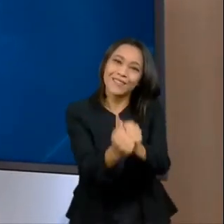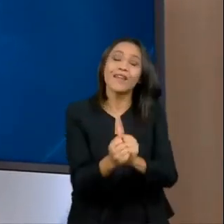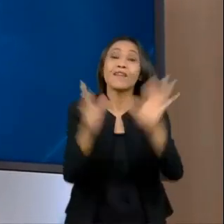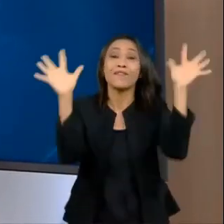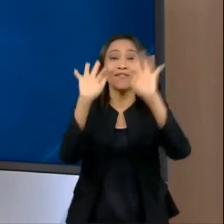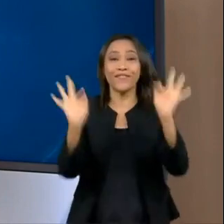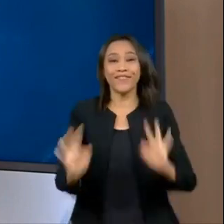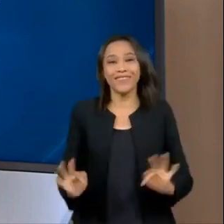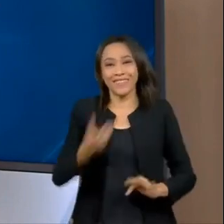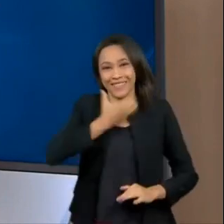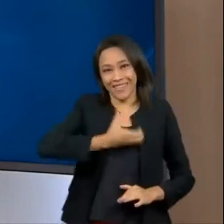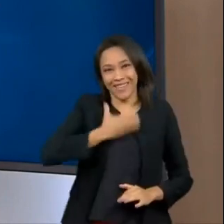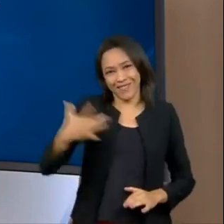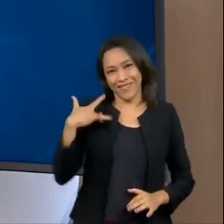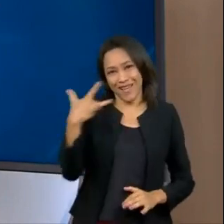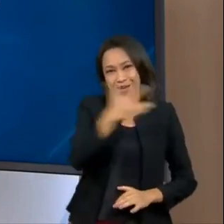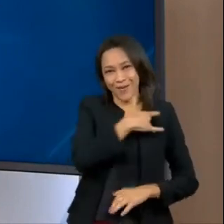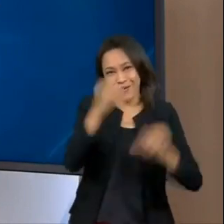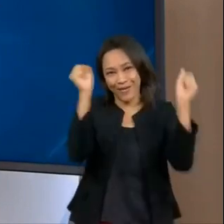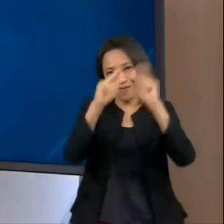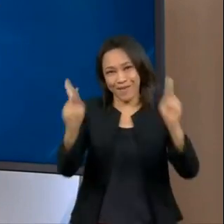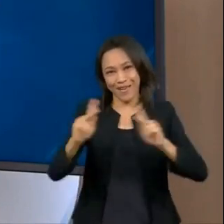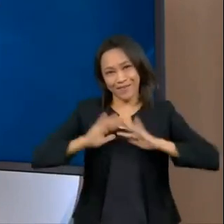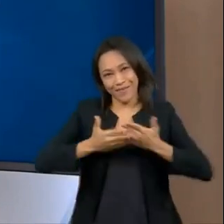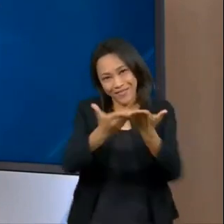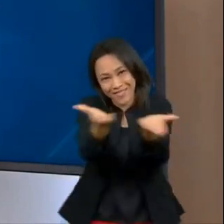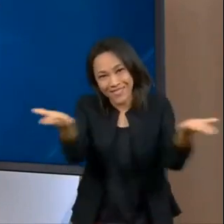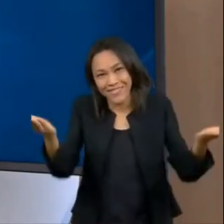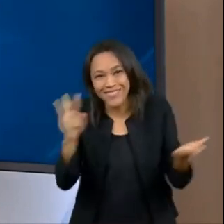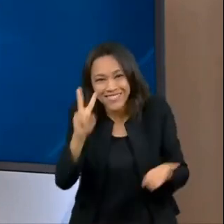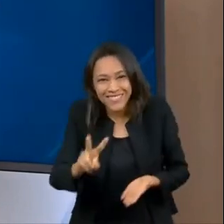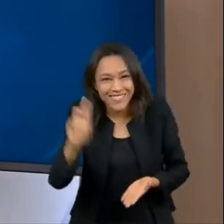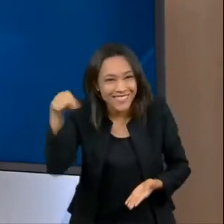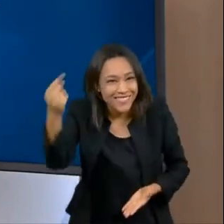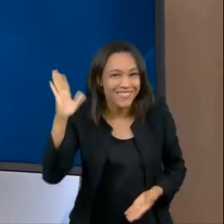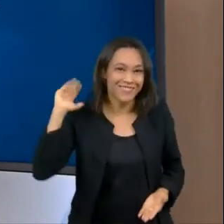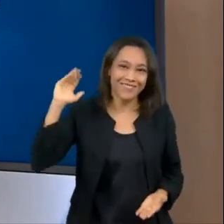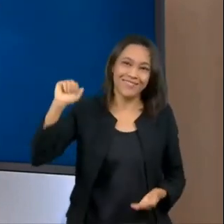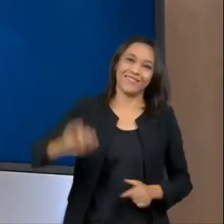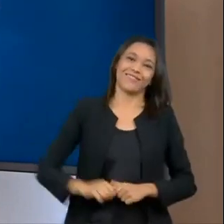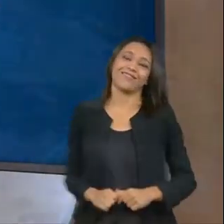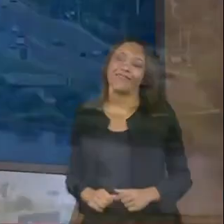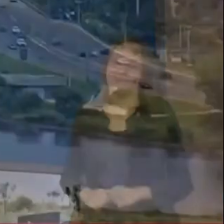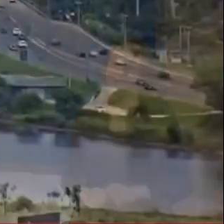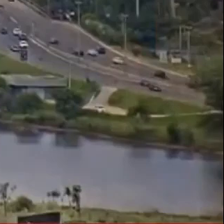feliz Natal, saúde e paz para todo mundo. A gente se vê. Tchau, tchau.